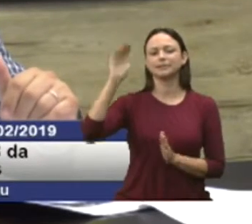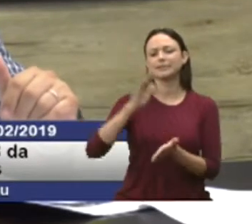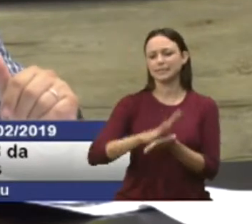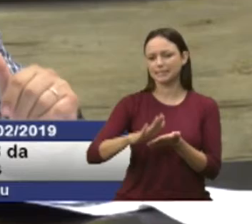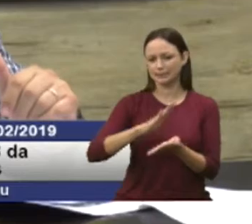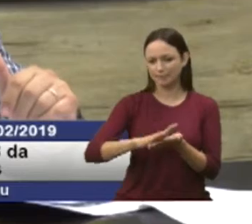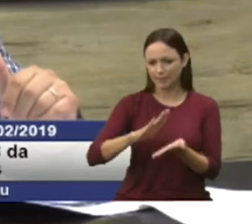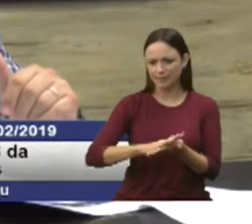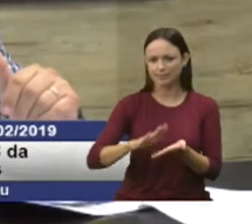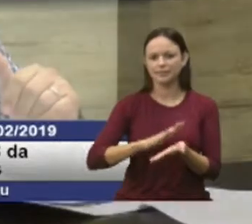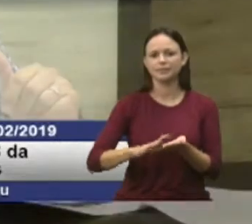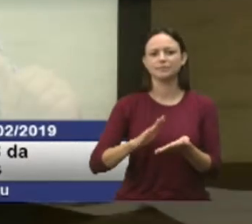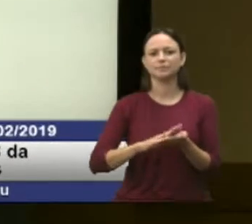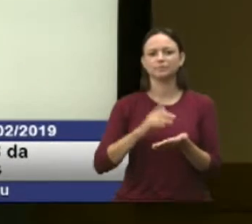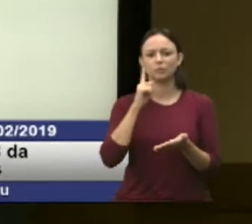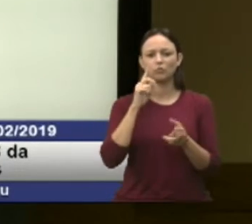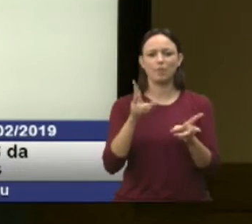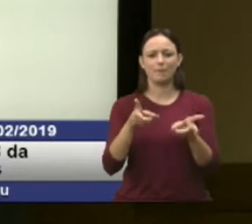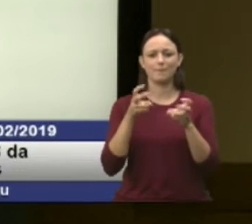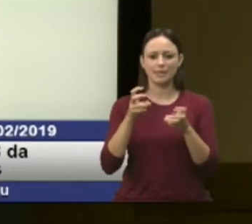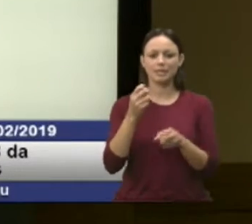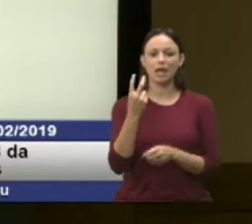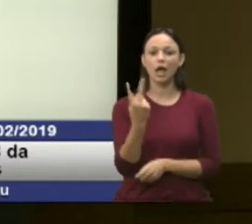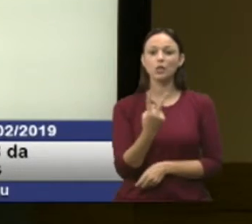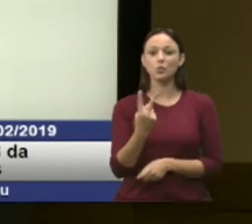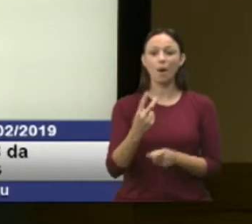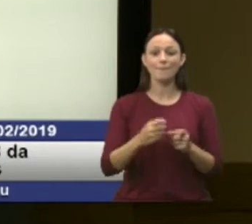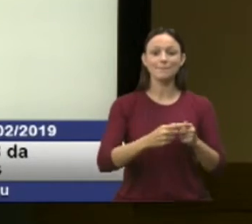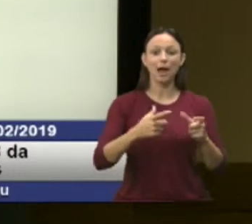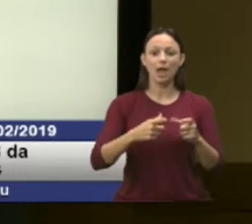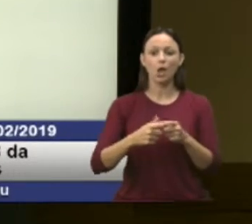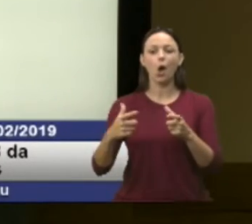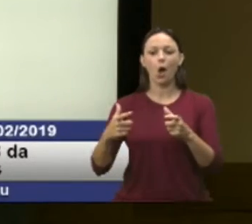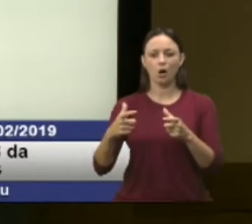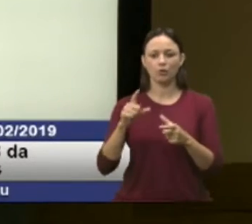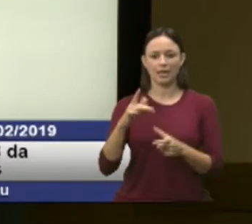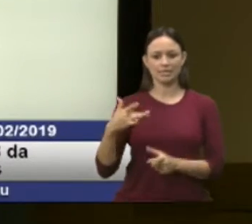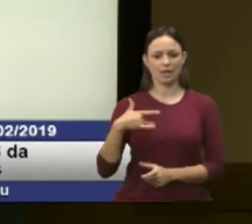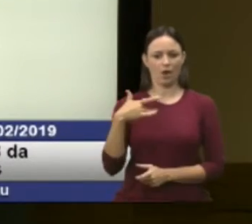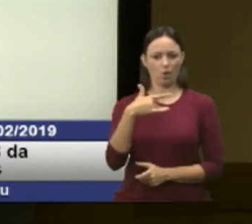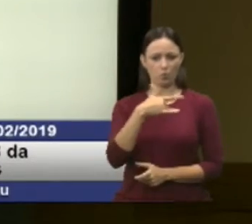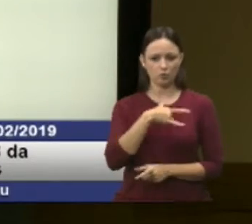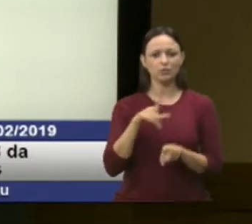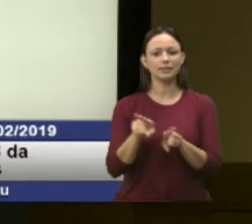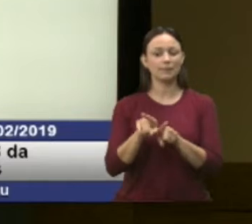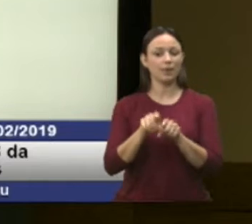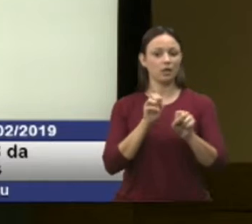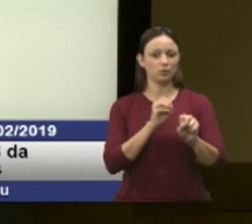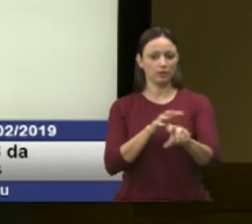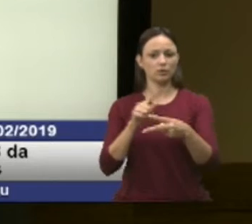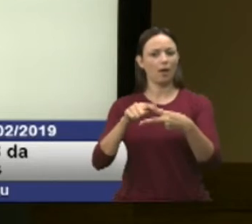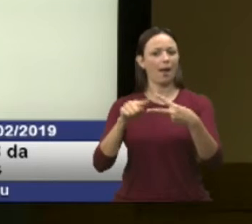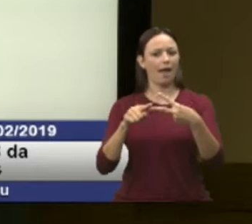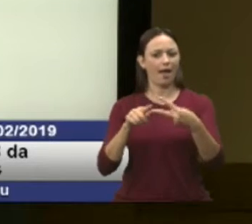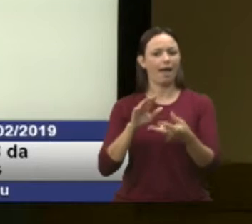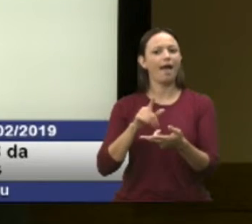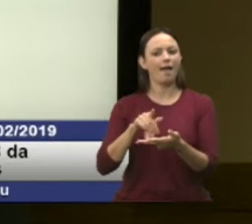despesas. Então a gente vai perceber aí que as duas maiores são saúde e educação. Saúde